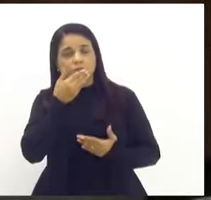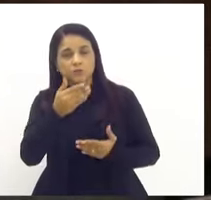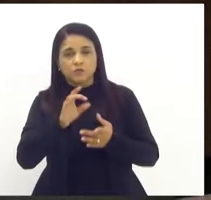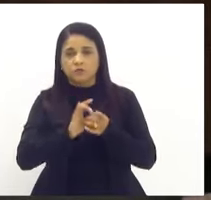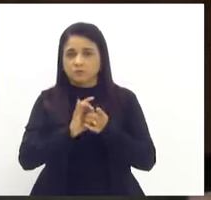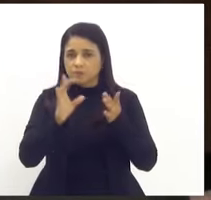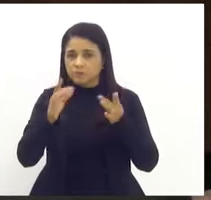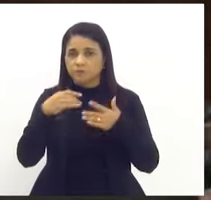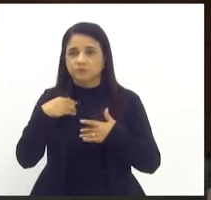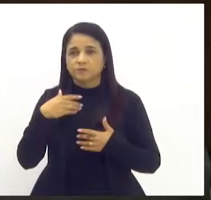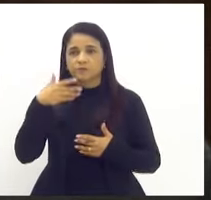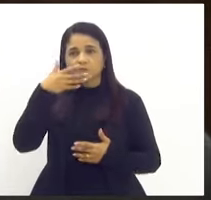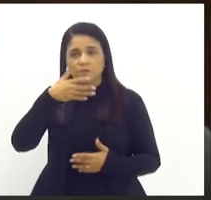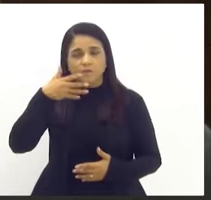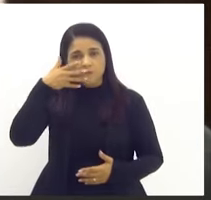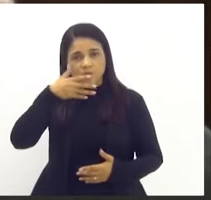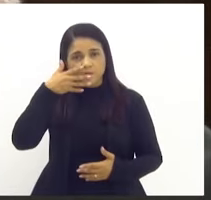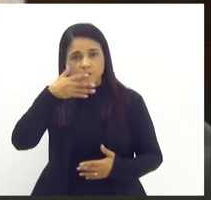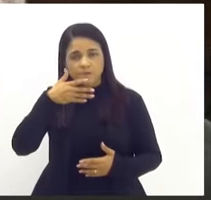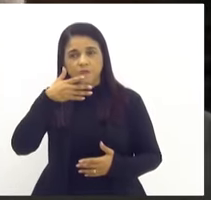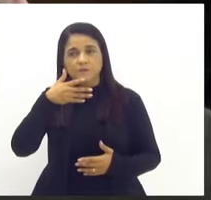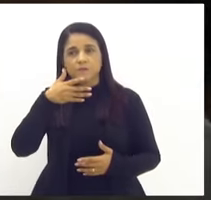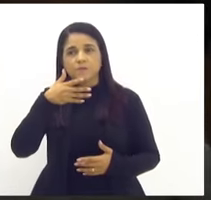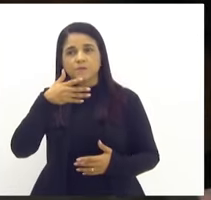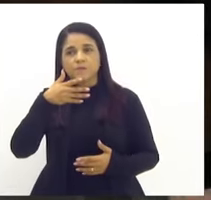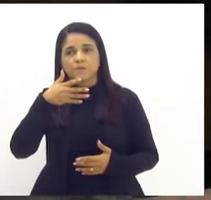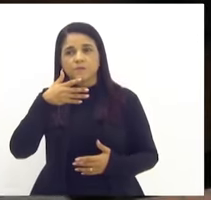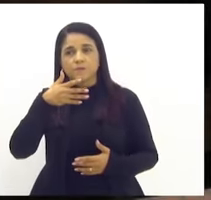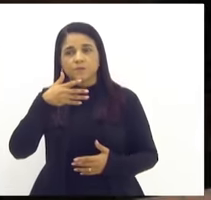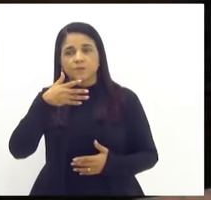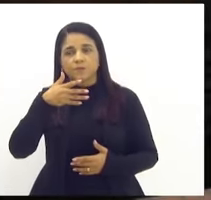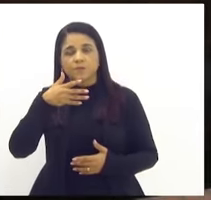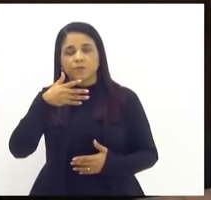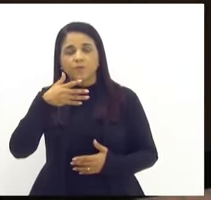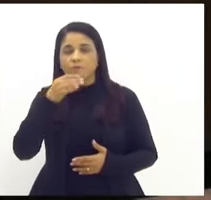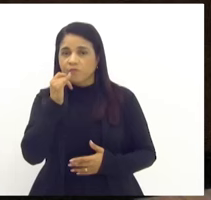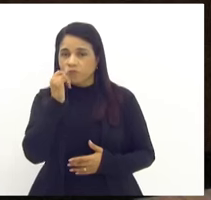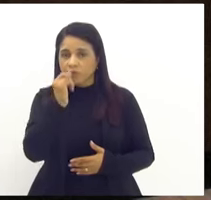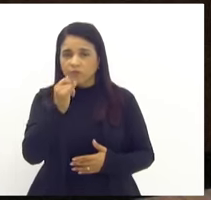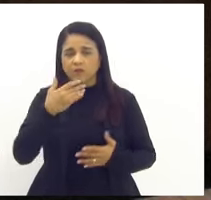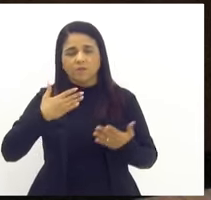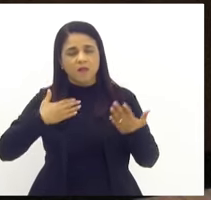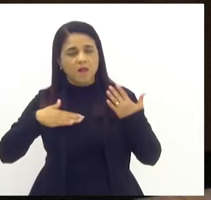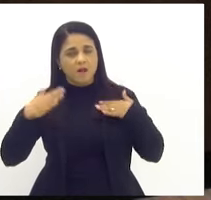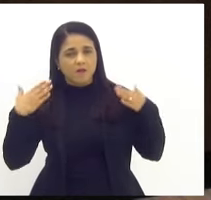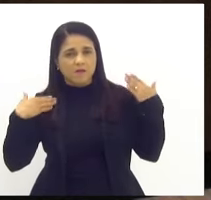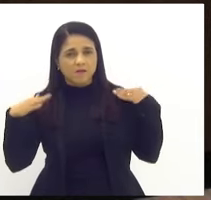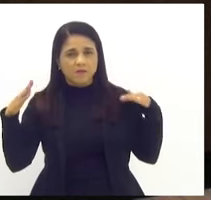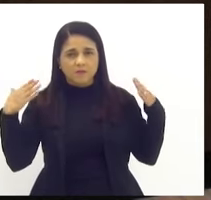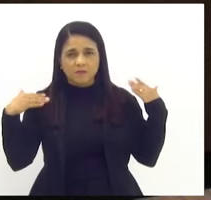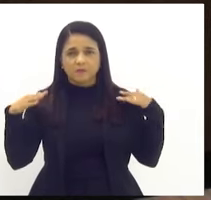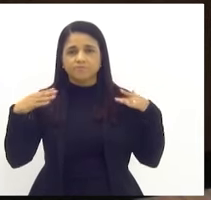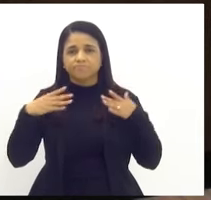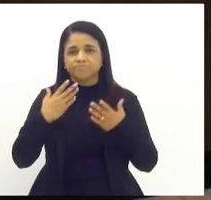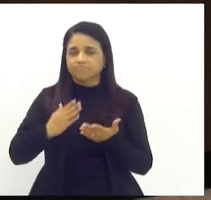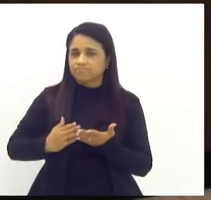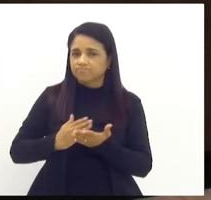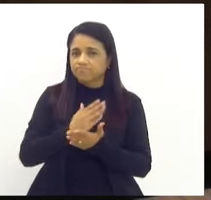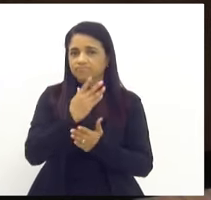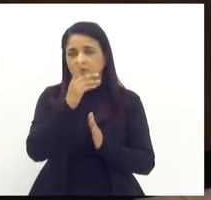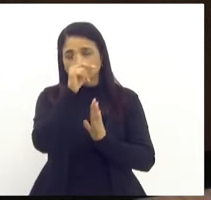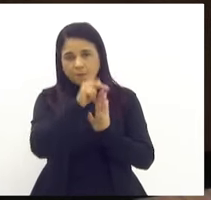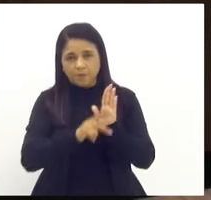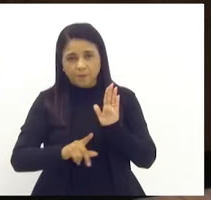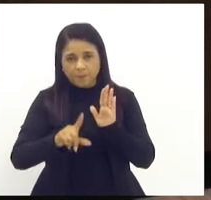excelência para falar aqui do microfone de a parte e e dizer da minha alegria não é da aprovação do presente projeto de